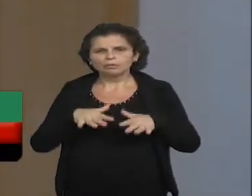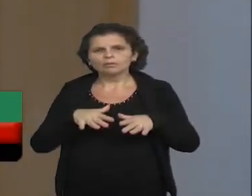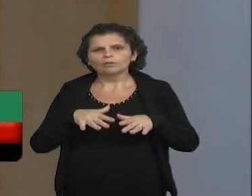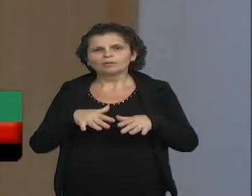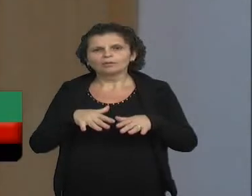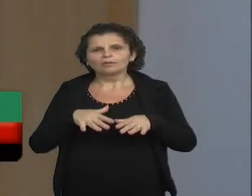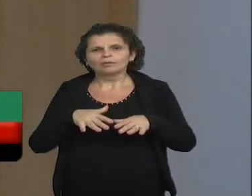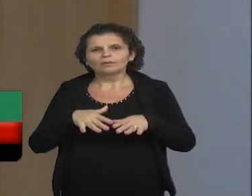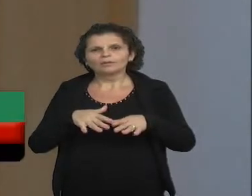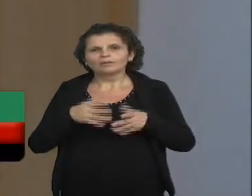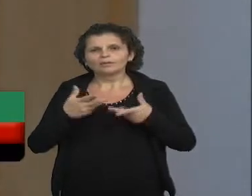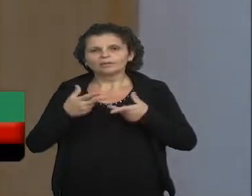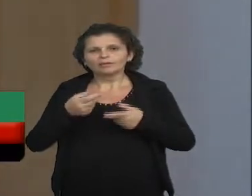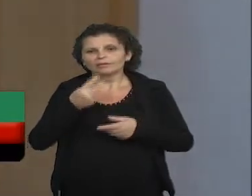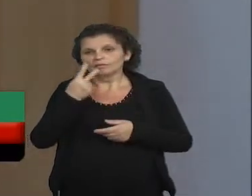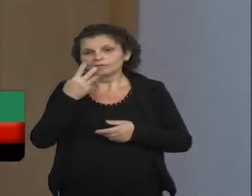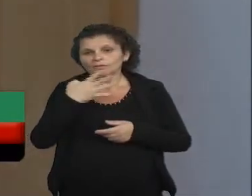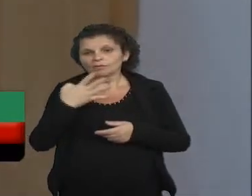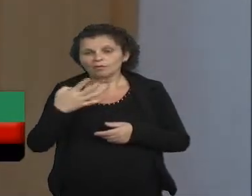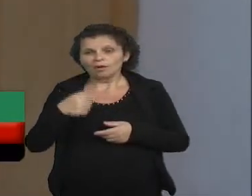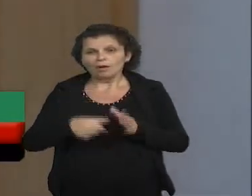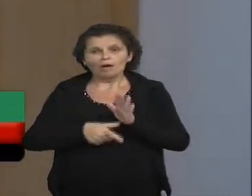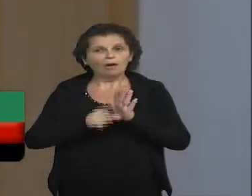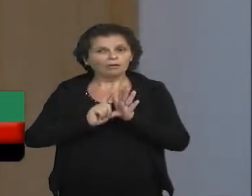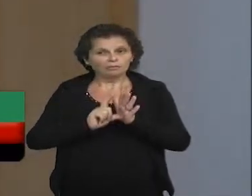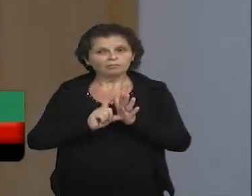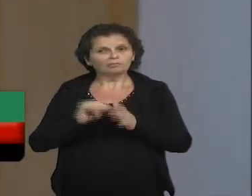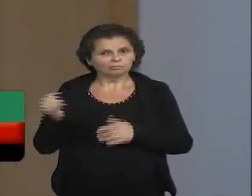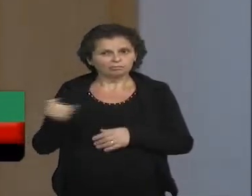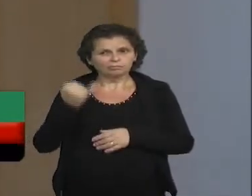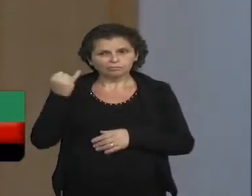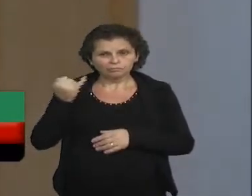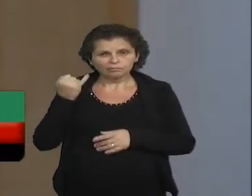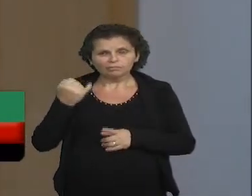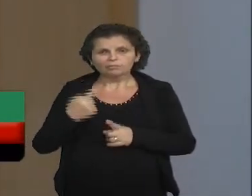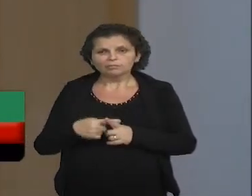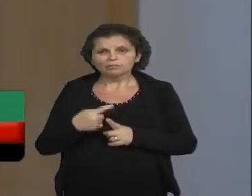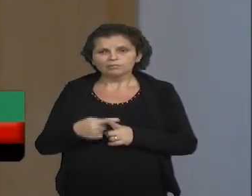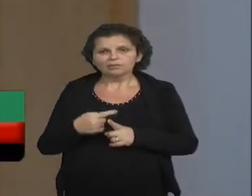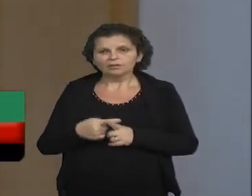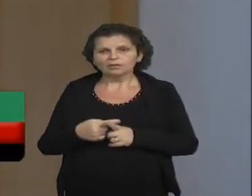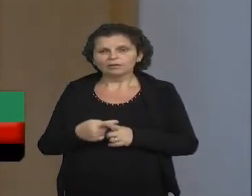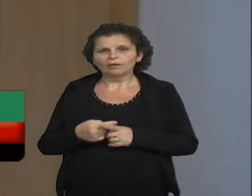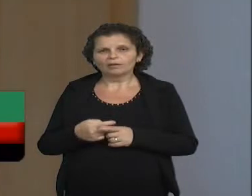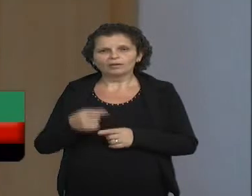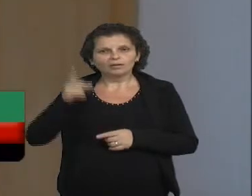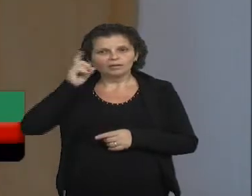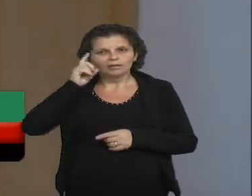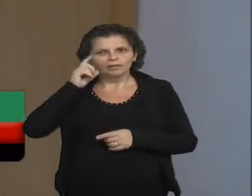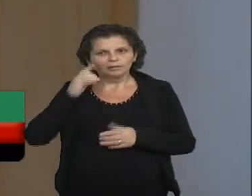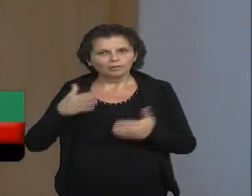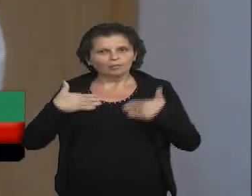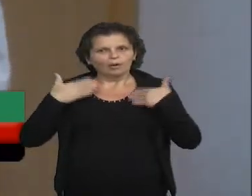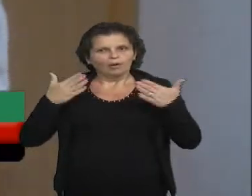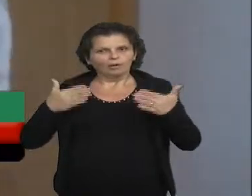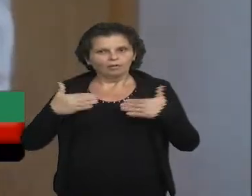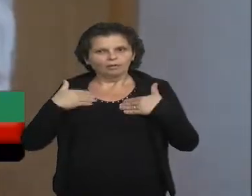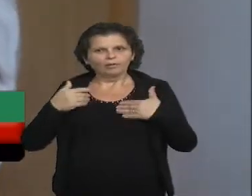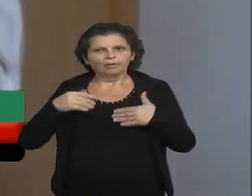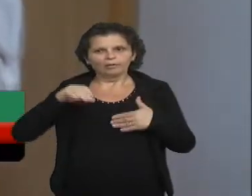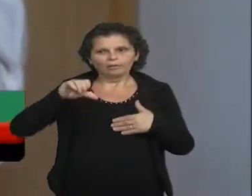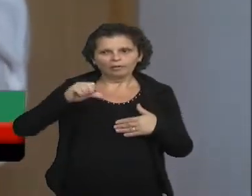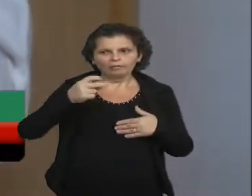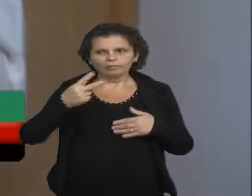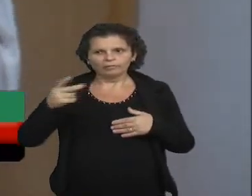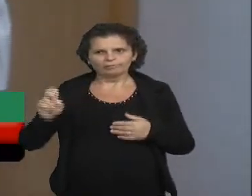Câmara com 24 horas de antecedência, no mínimo, porque, efetivamente, já tivemos dias aqui que chegou às